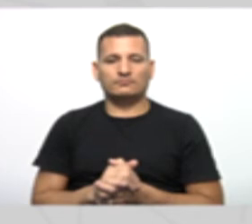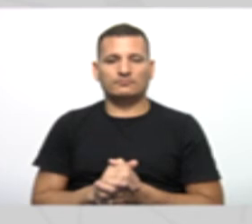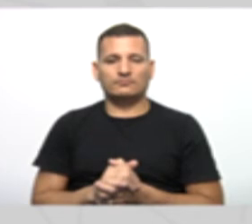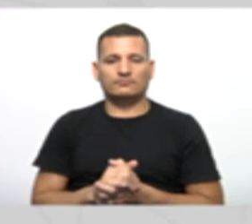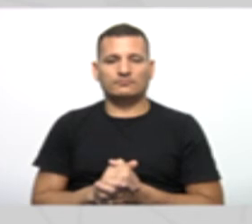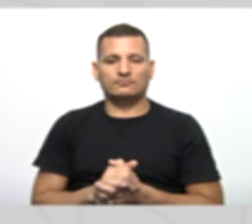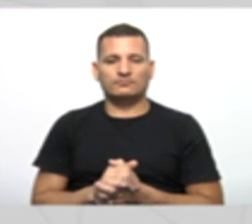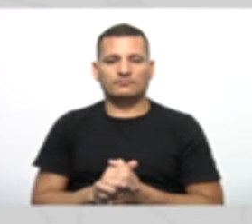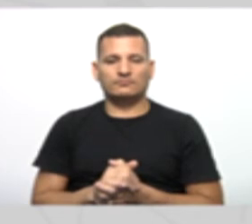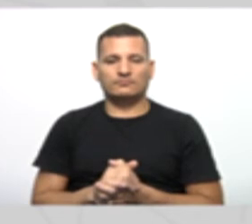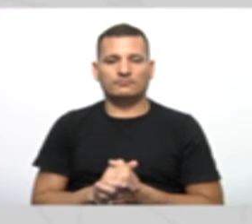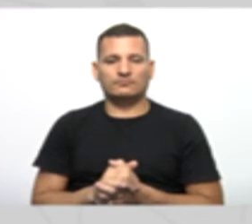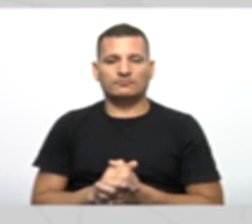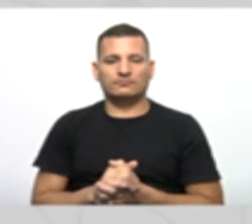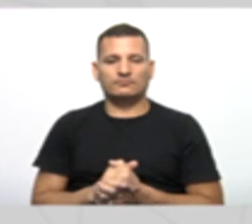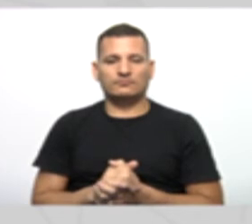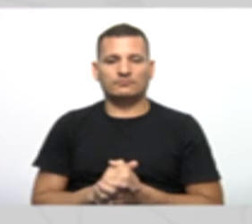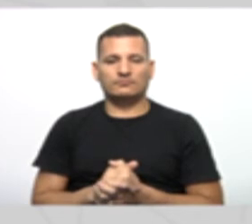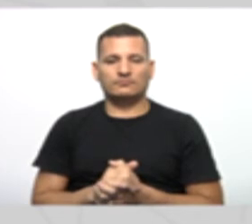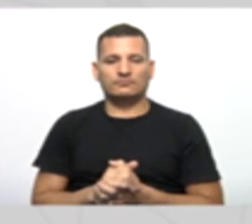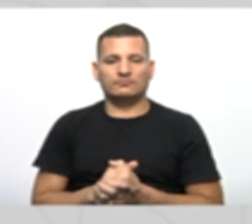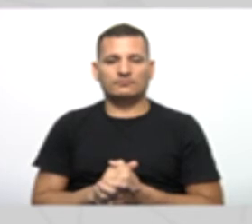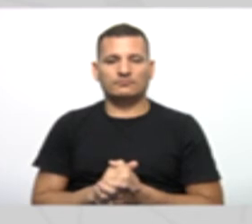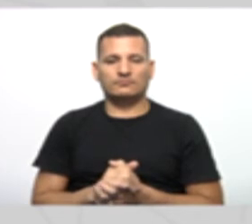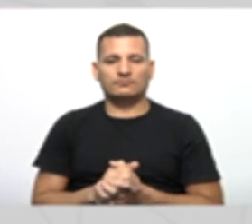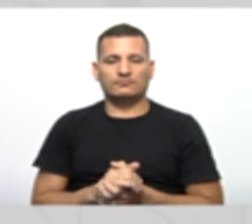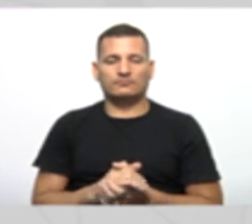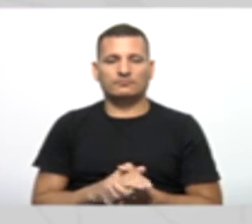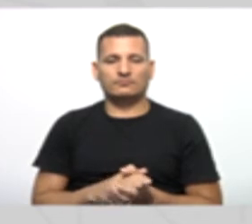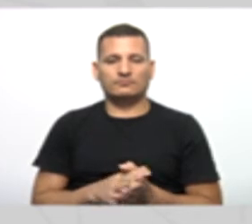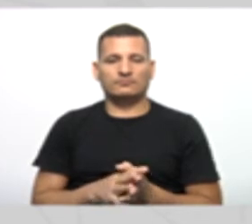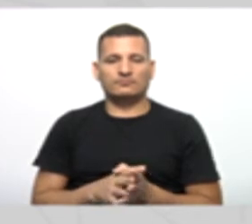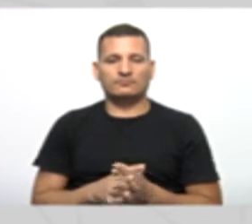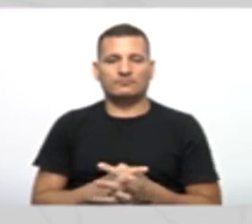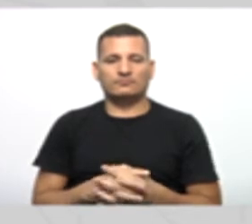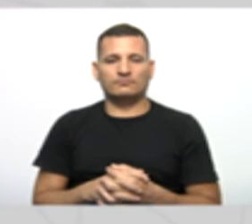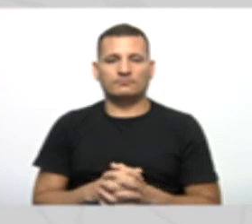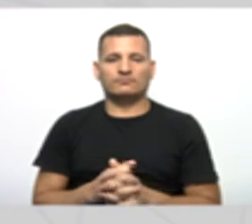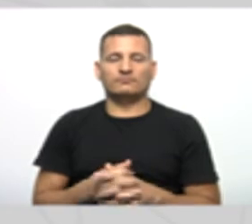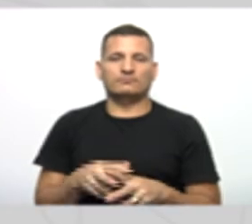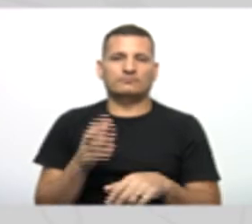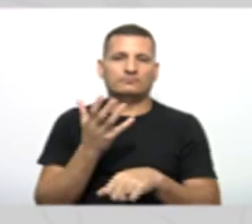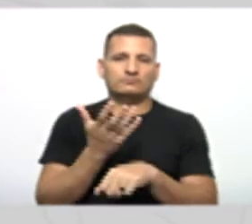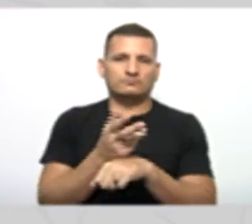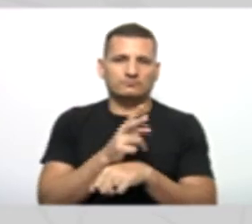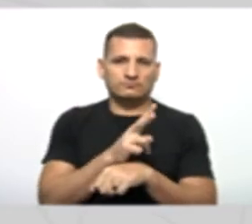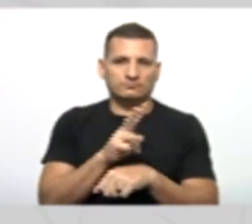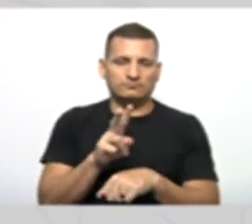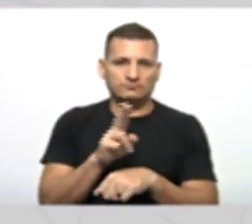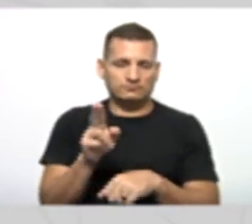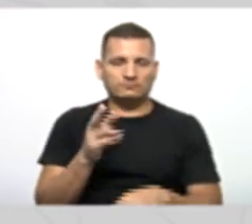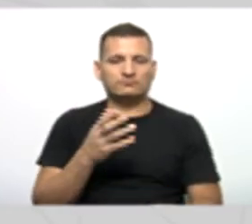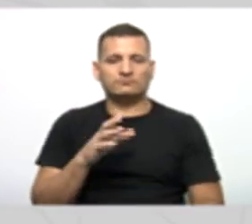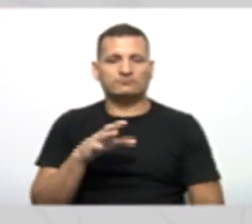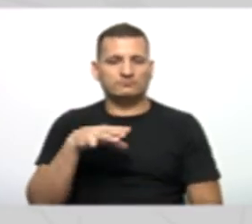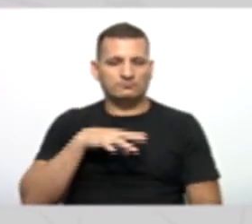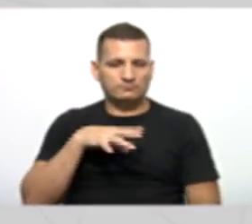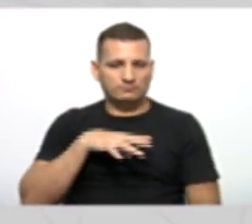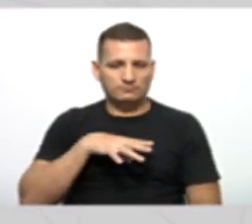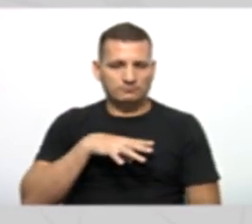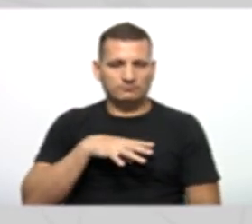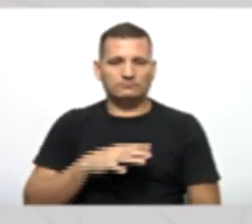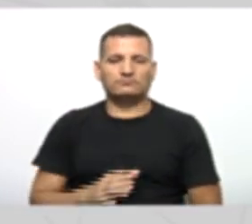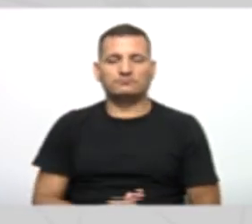pegar minha canetinha aqui. Nós temos aqui o nome da disciplina português, entre aspas, porque